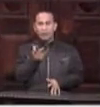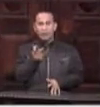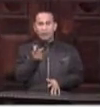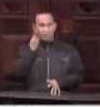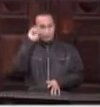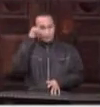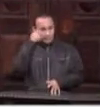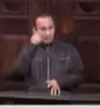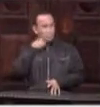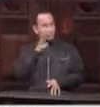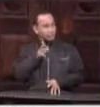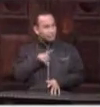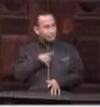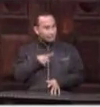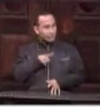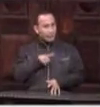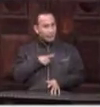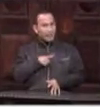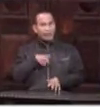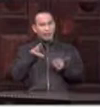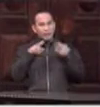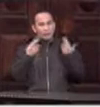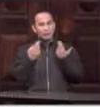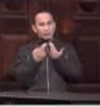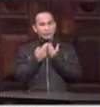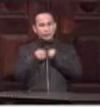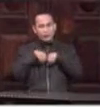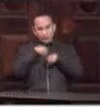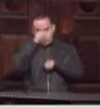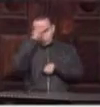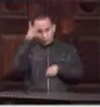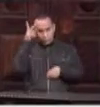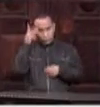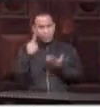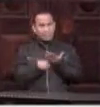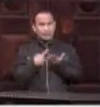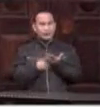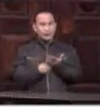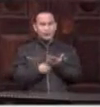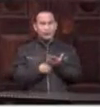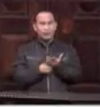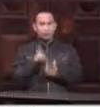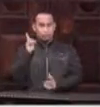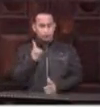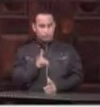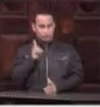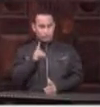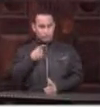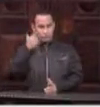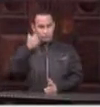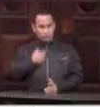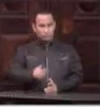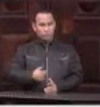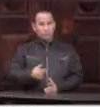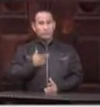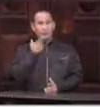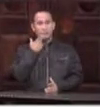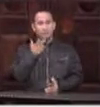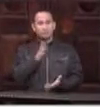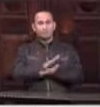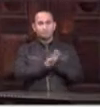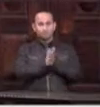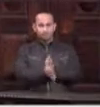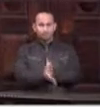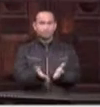e que já tem uma audiência pública marcada entre as comissões de direitos humanos, cultura e